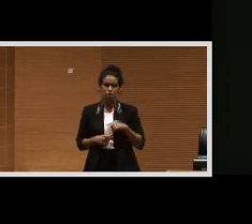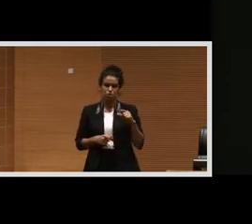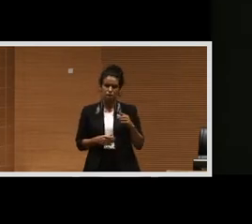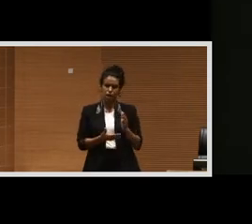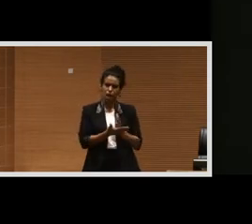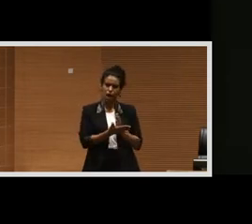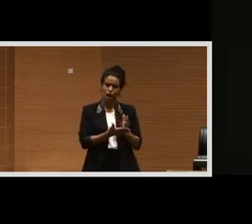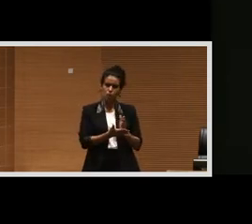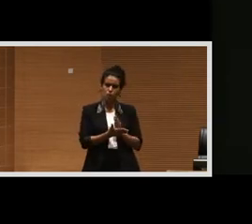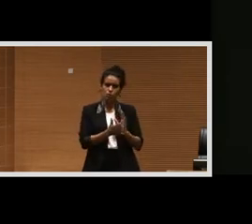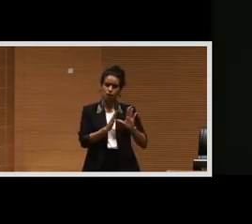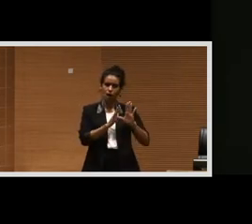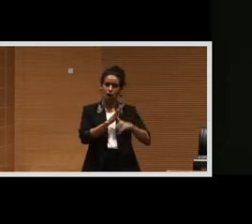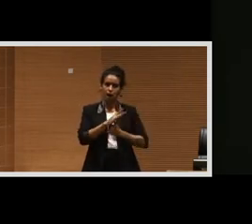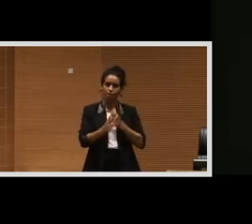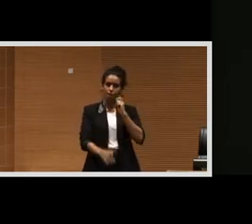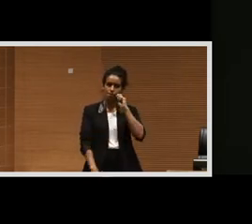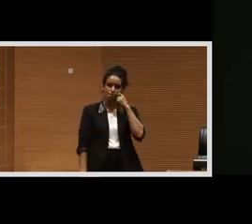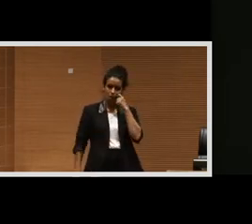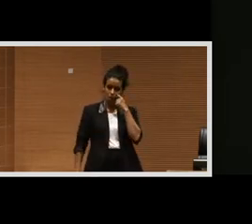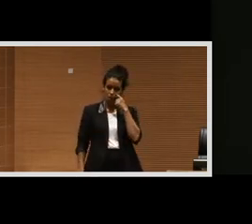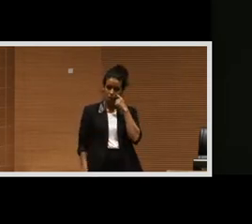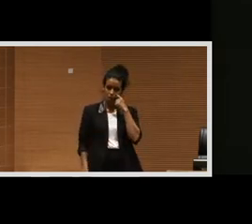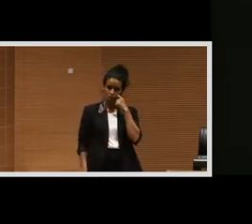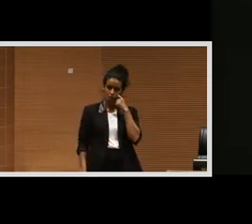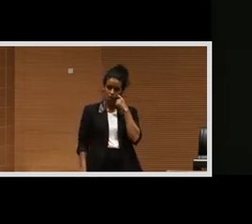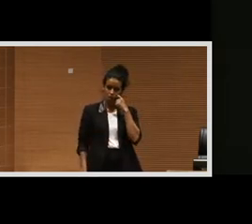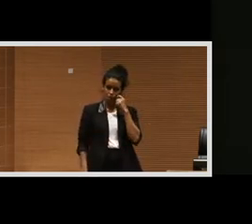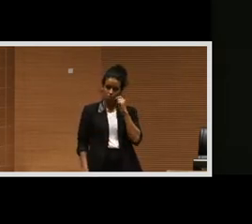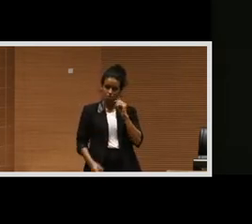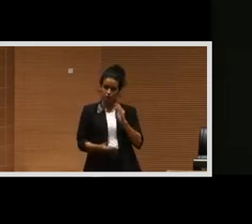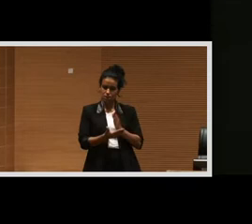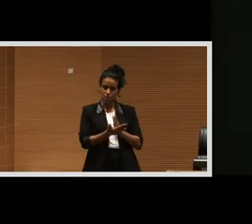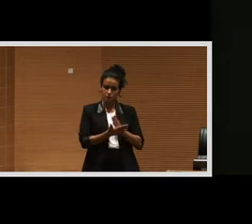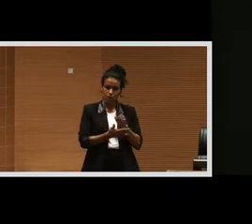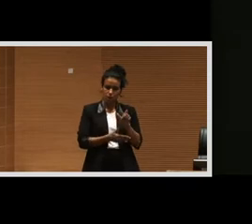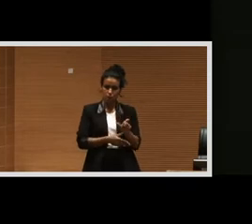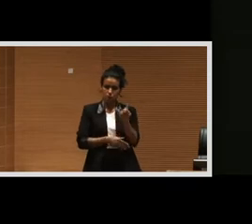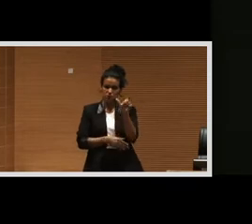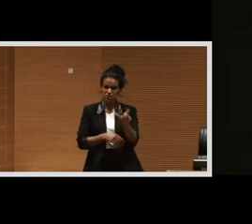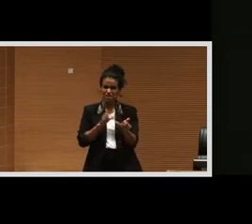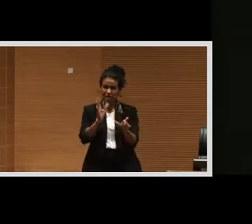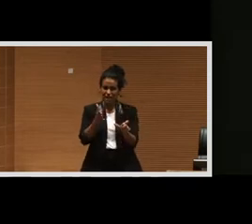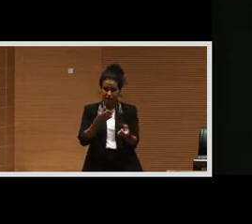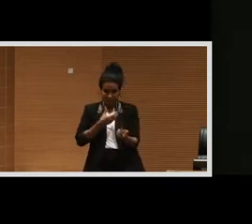outros não seriam inatamente criminosos?